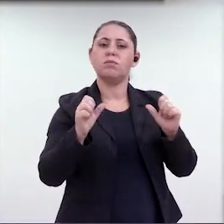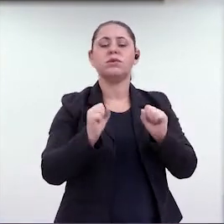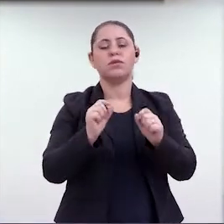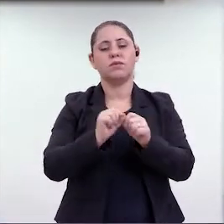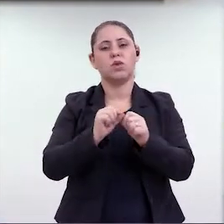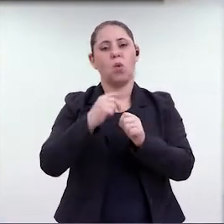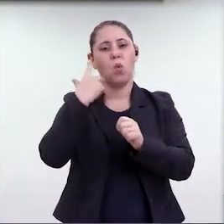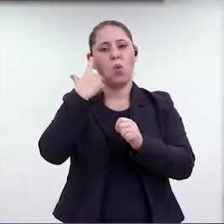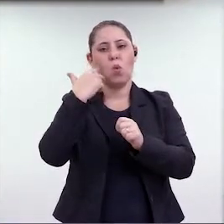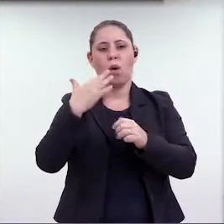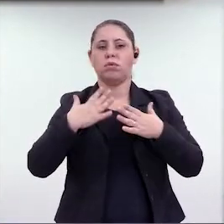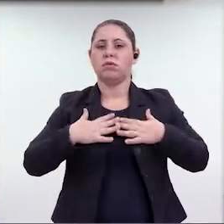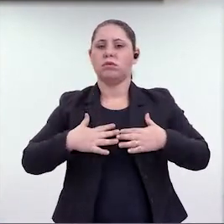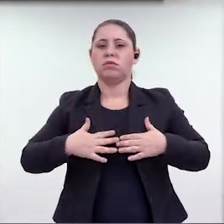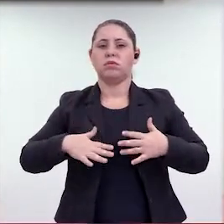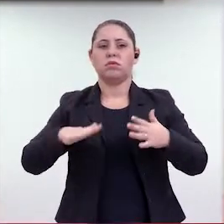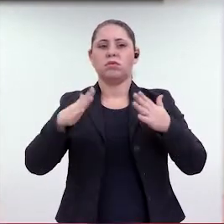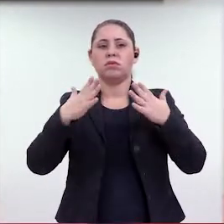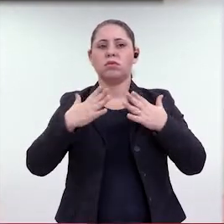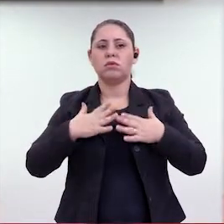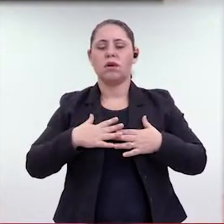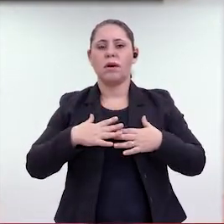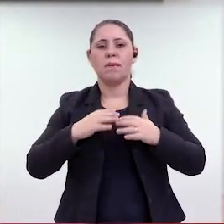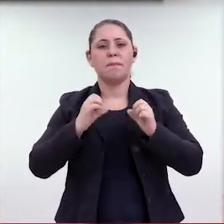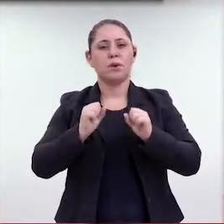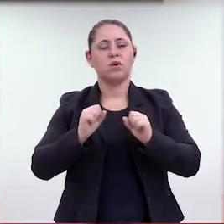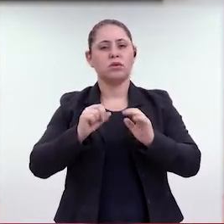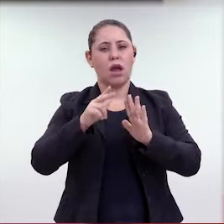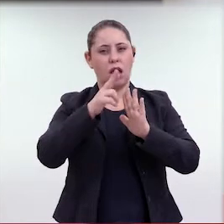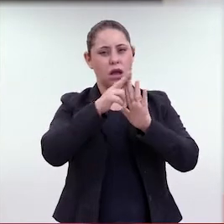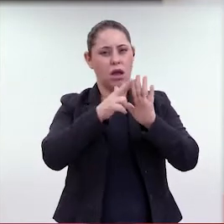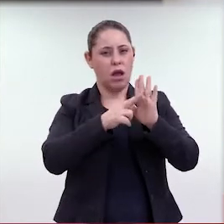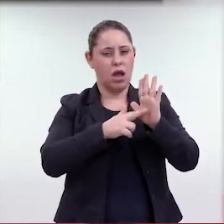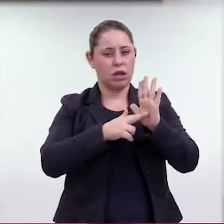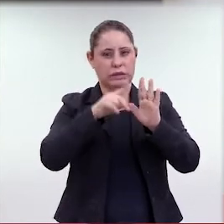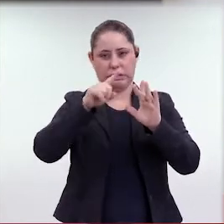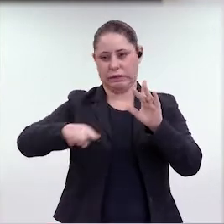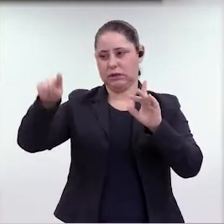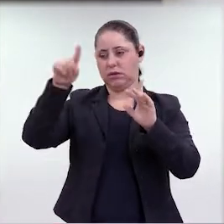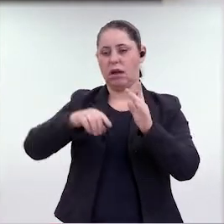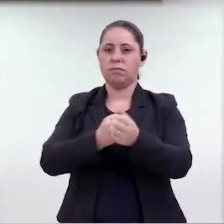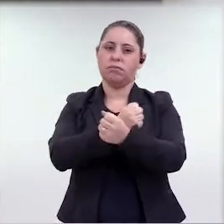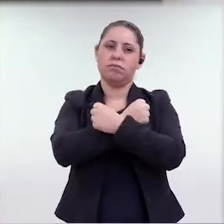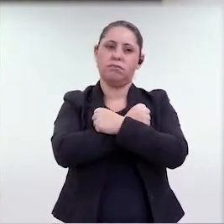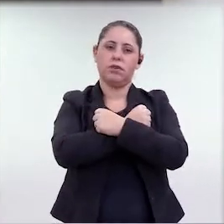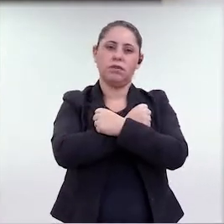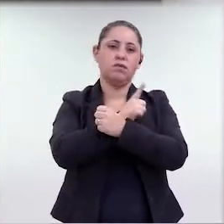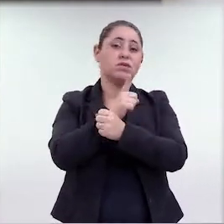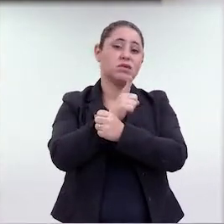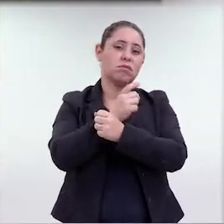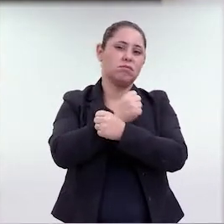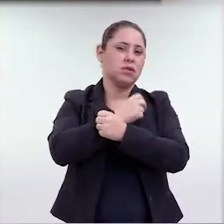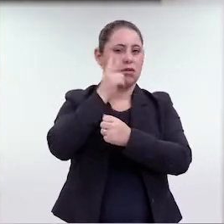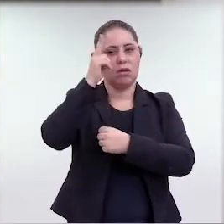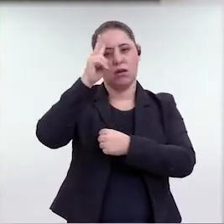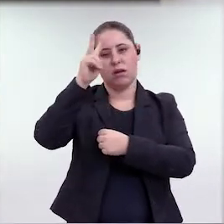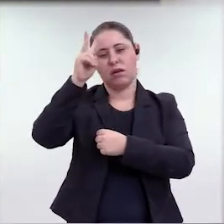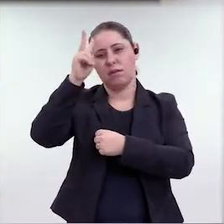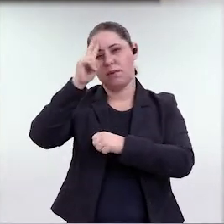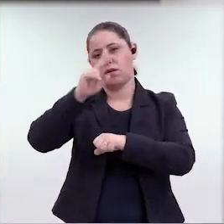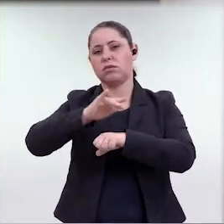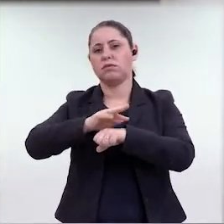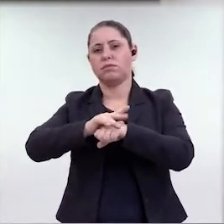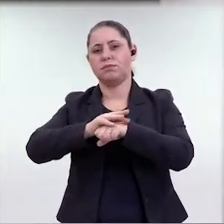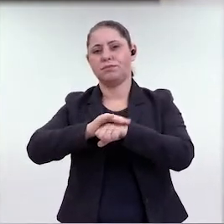com tranquilidade, porque hoje, mesmo que a gente queira quebrar uma regra e abraçar alguém, você abraça lembrando de